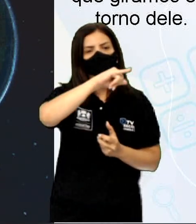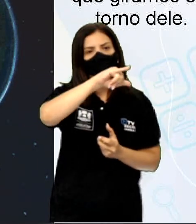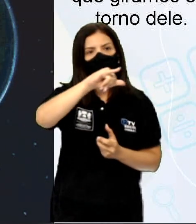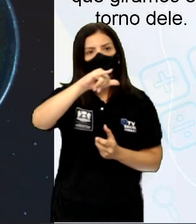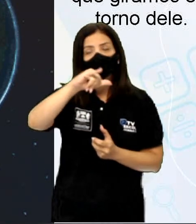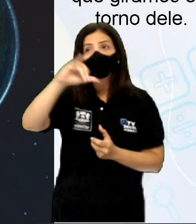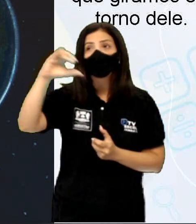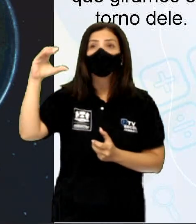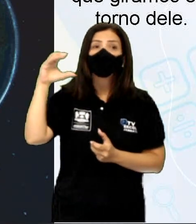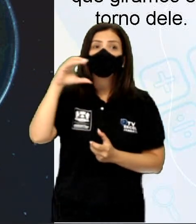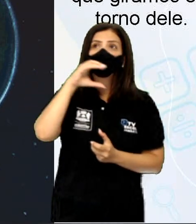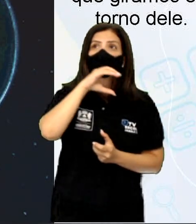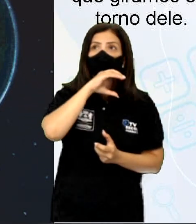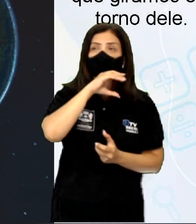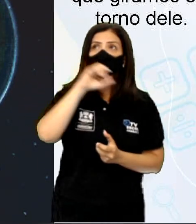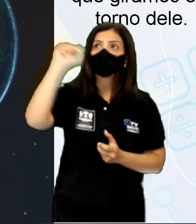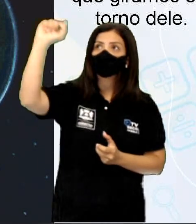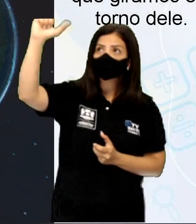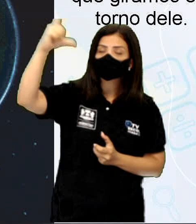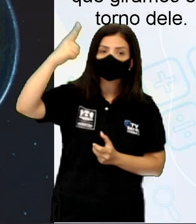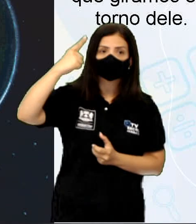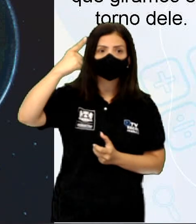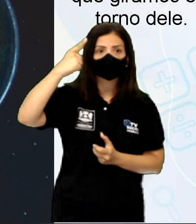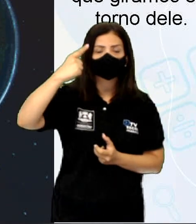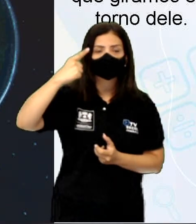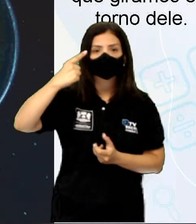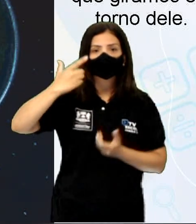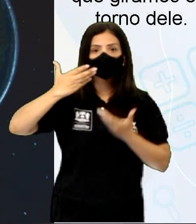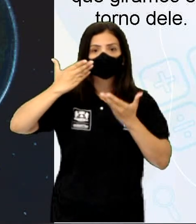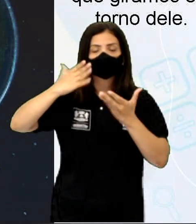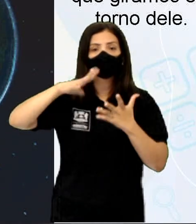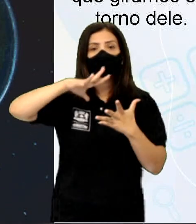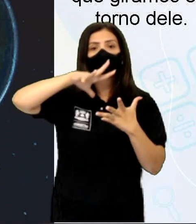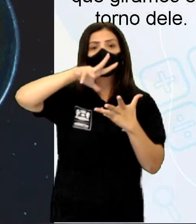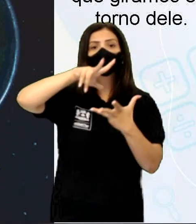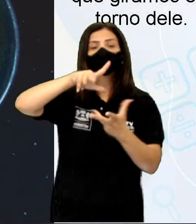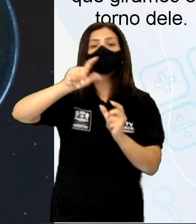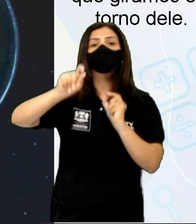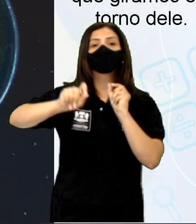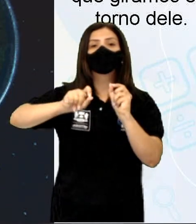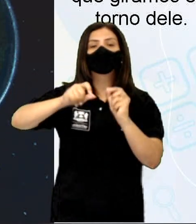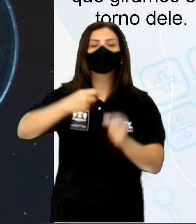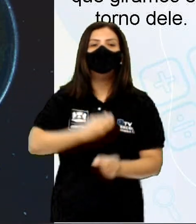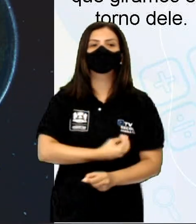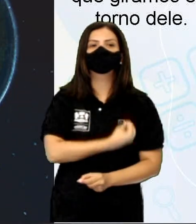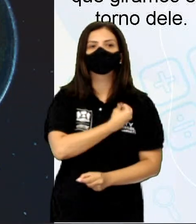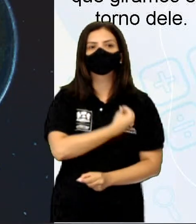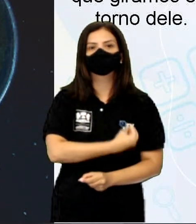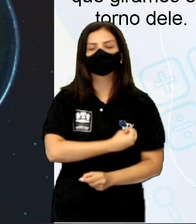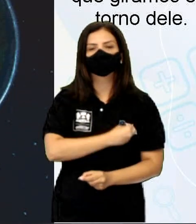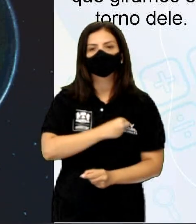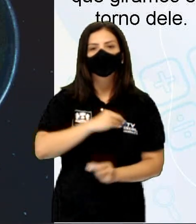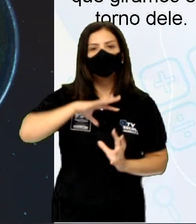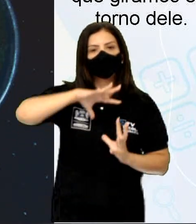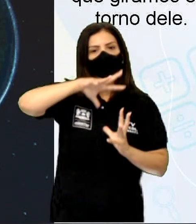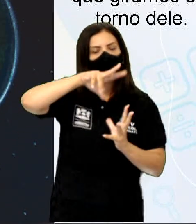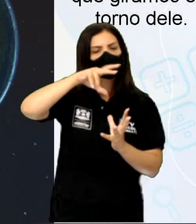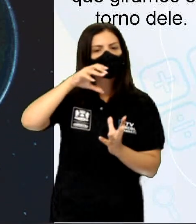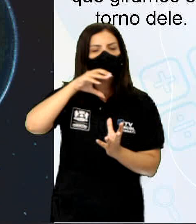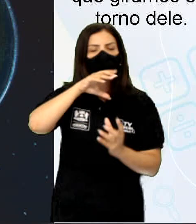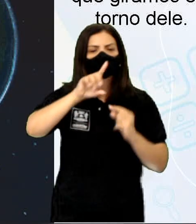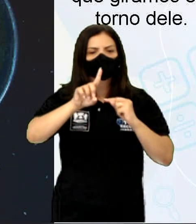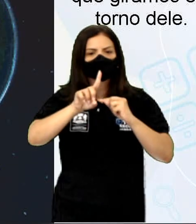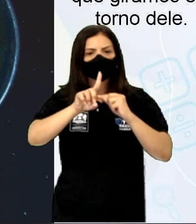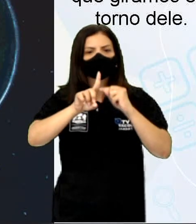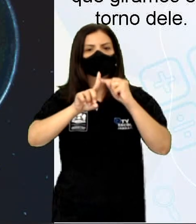esse calor, podemos ter na Terra vida, porque a Terra fica aquecida na